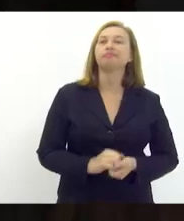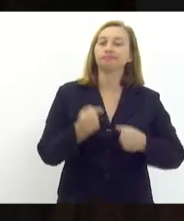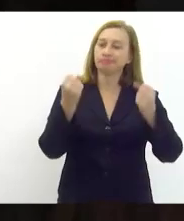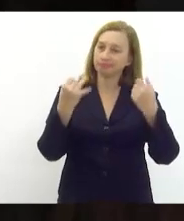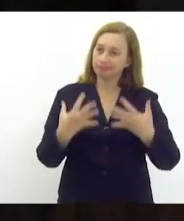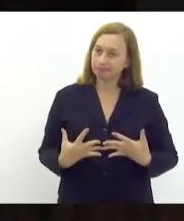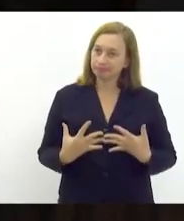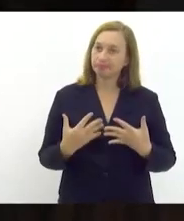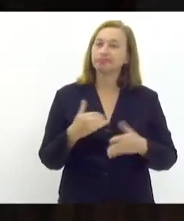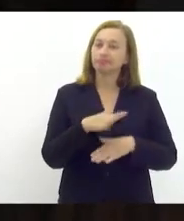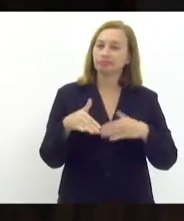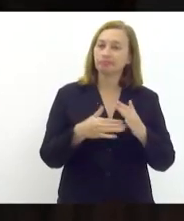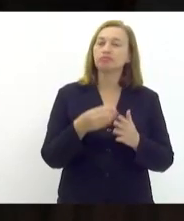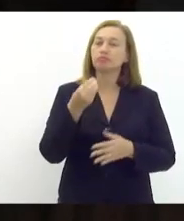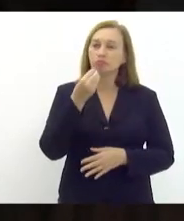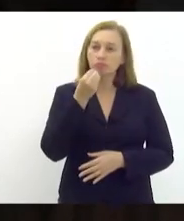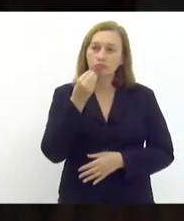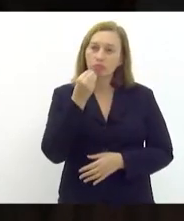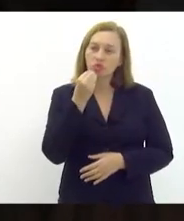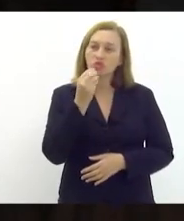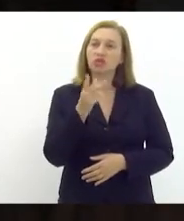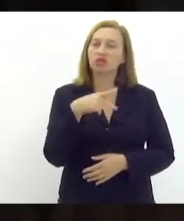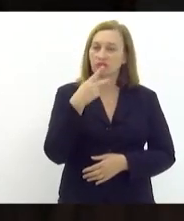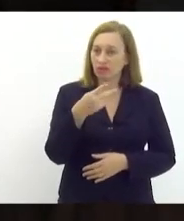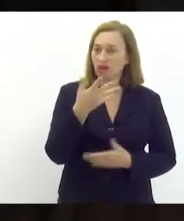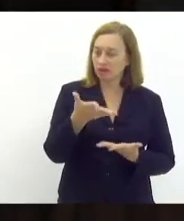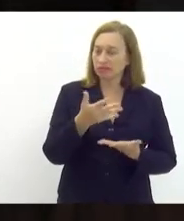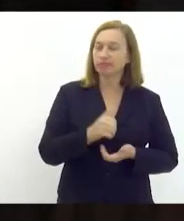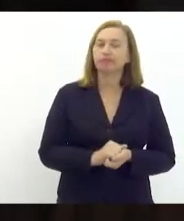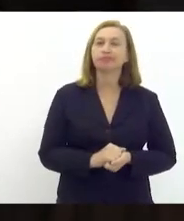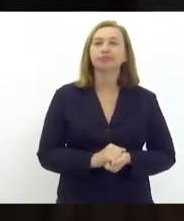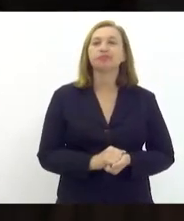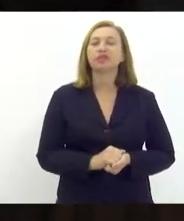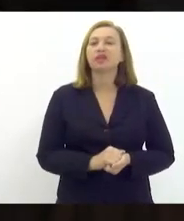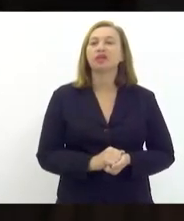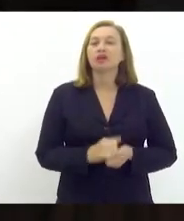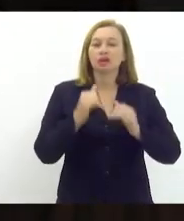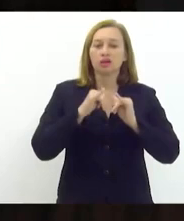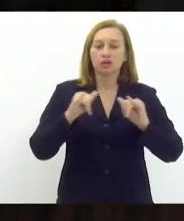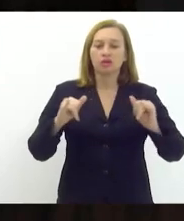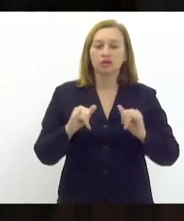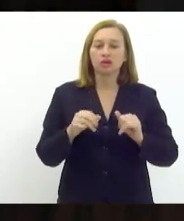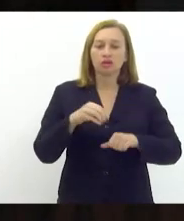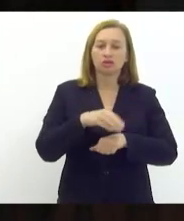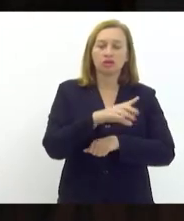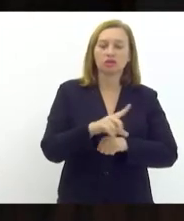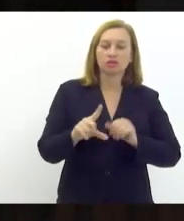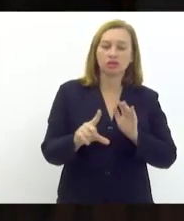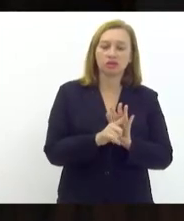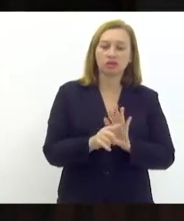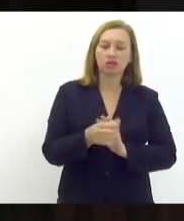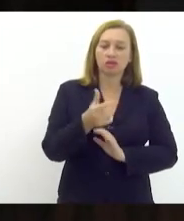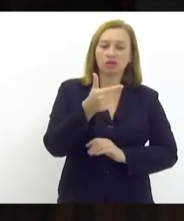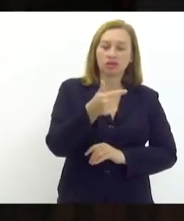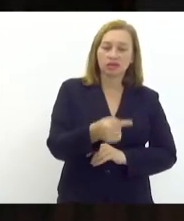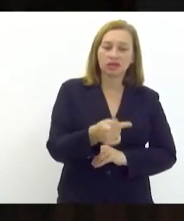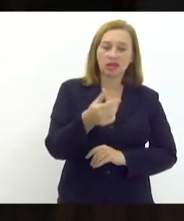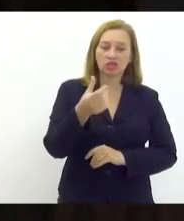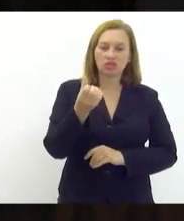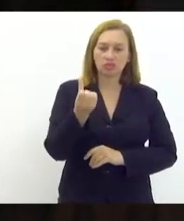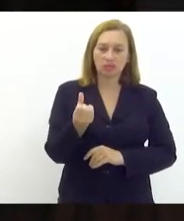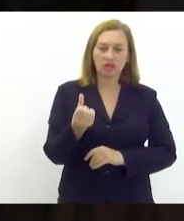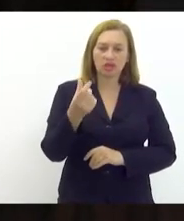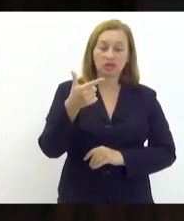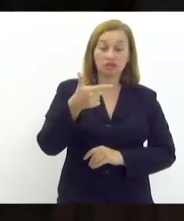esclarecimento todos possam ter oportunidade de fazer as suas ponderações anuncio indicação Legislativa número 76 de 23